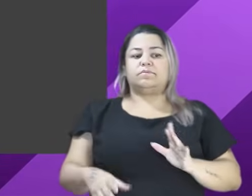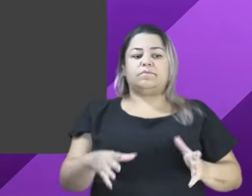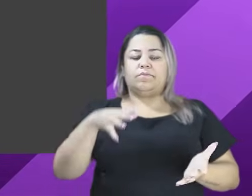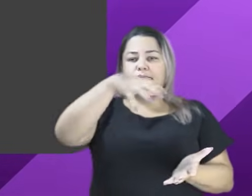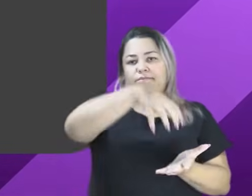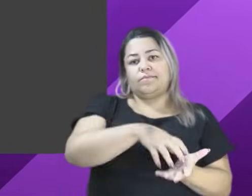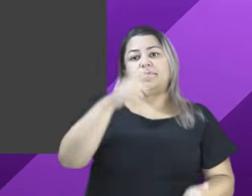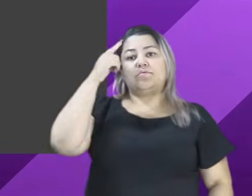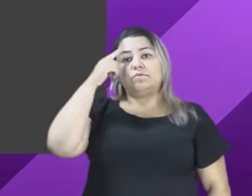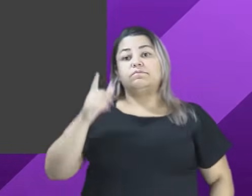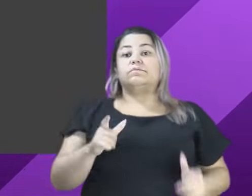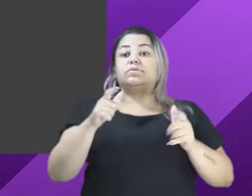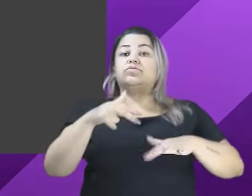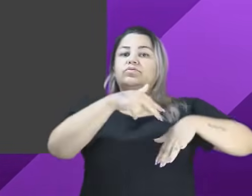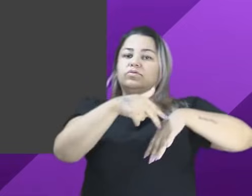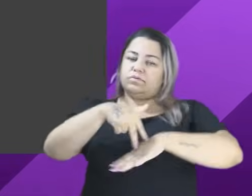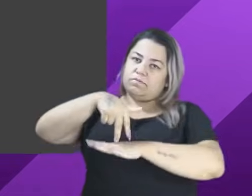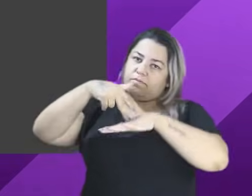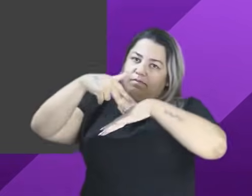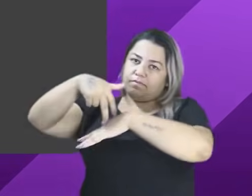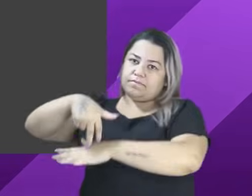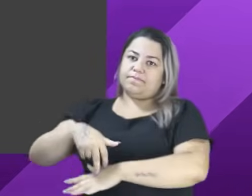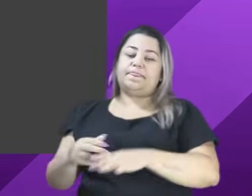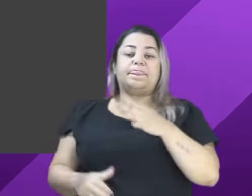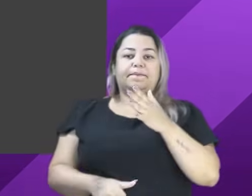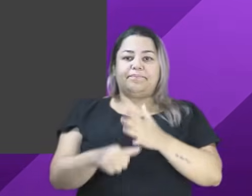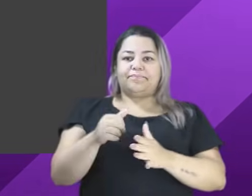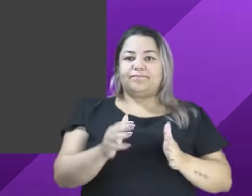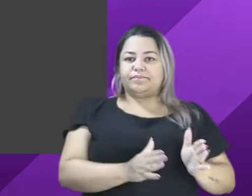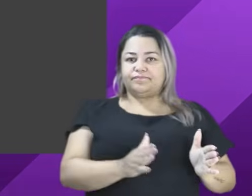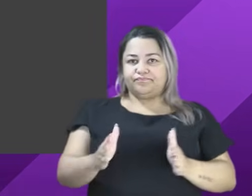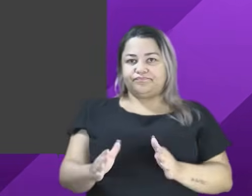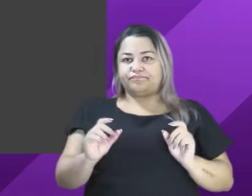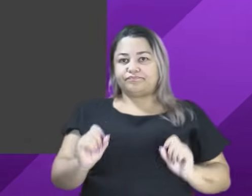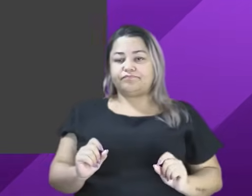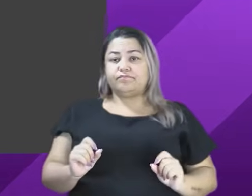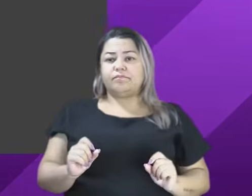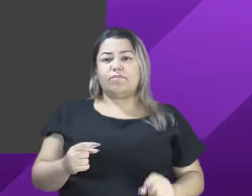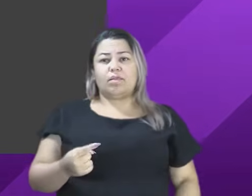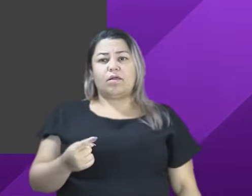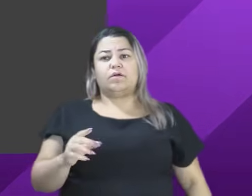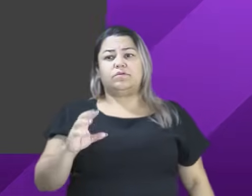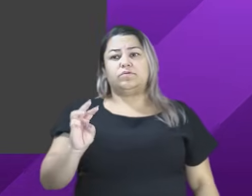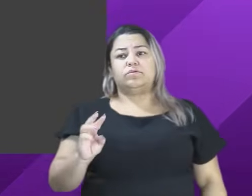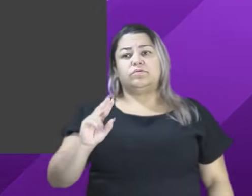gente pensar onde o surf ele foi visto pela primeira vez, né, como eu falei, no Peru, na Polinésia, em Gana e no